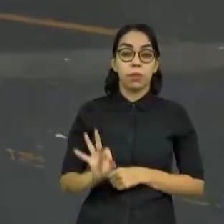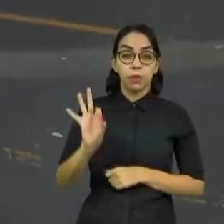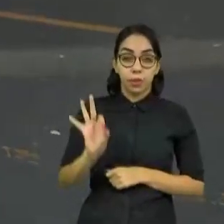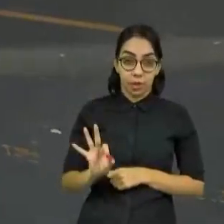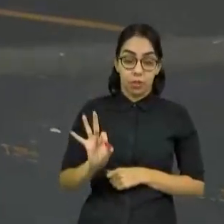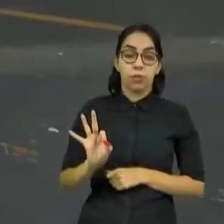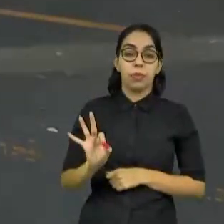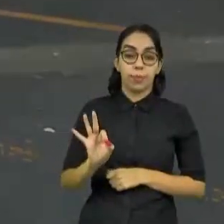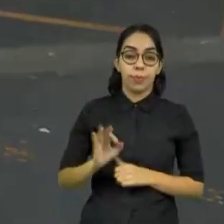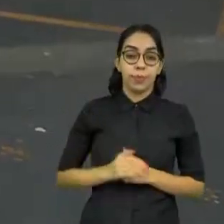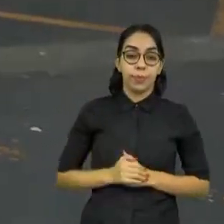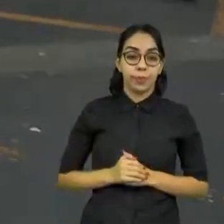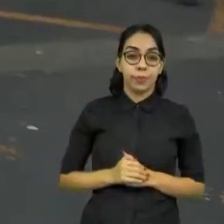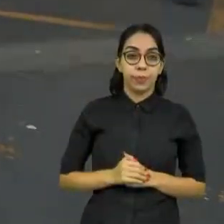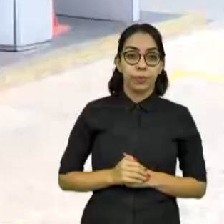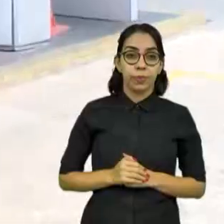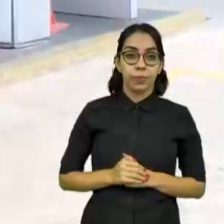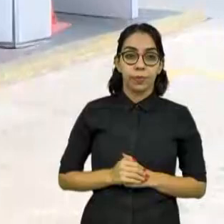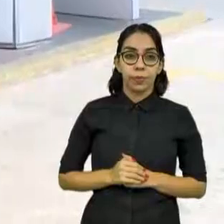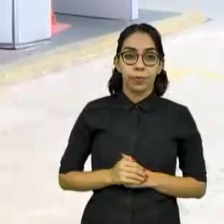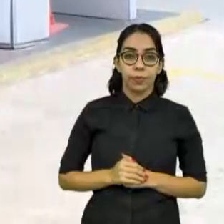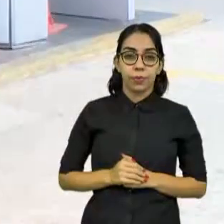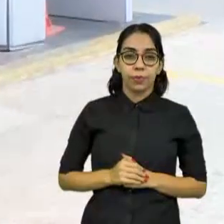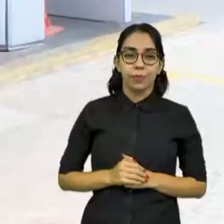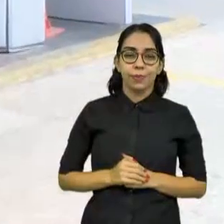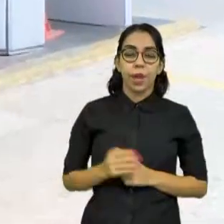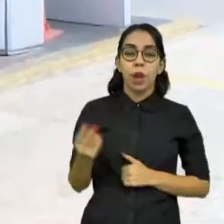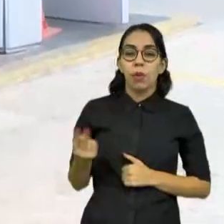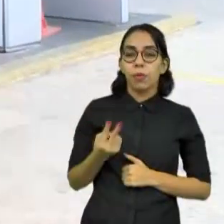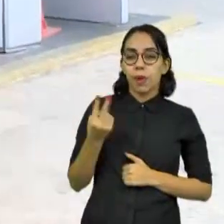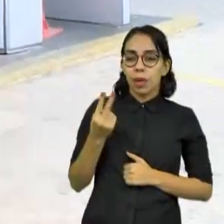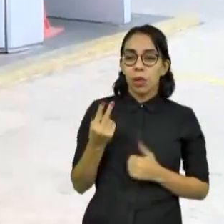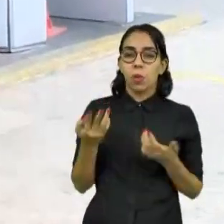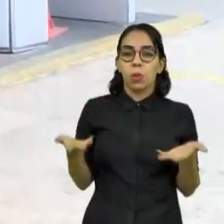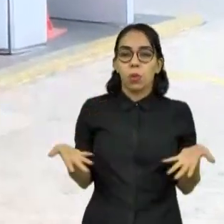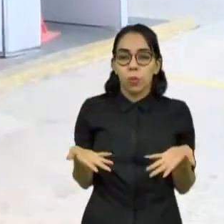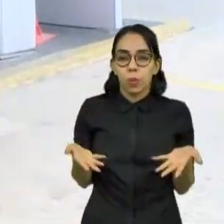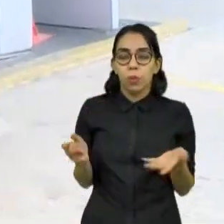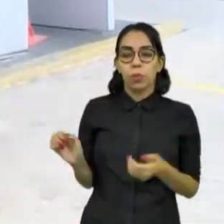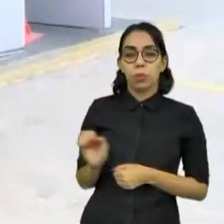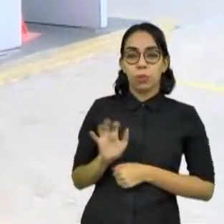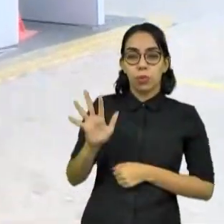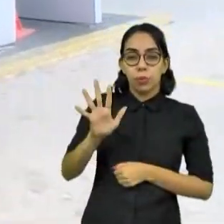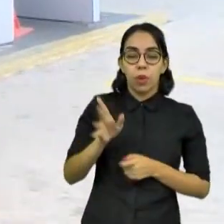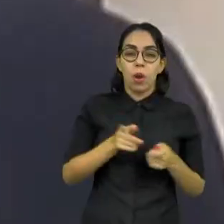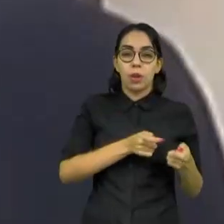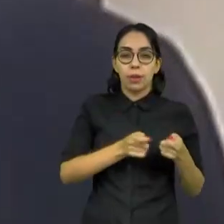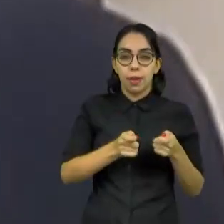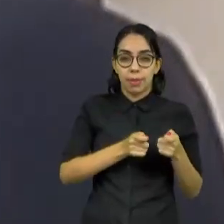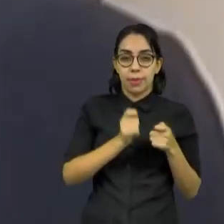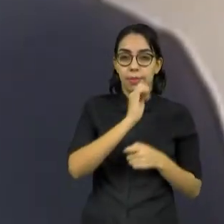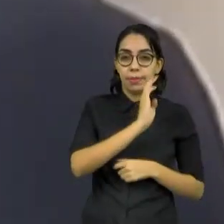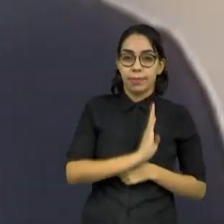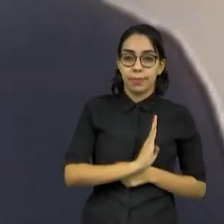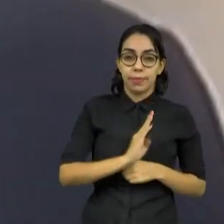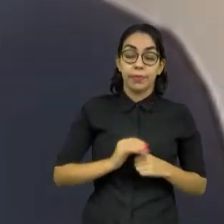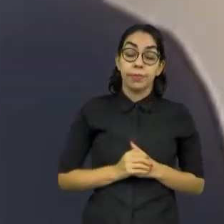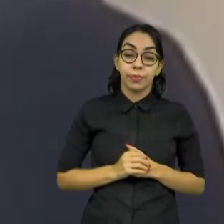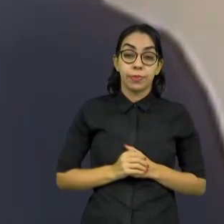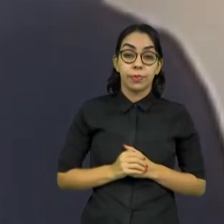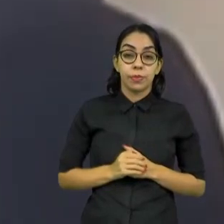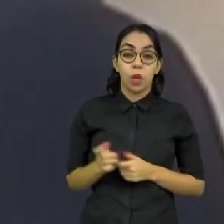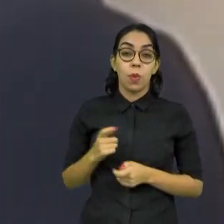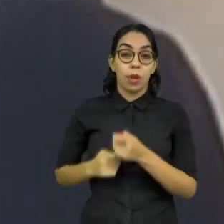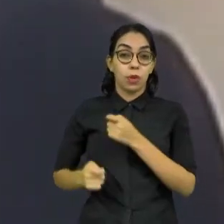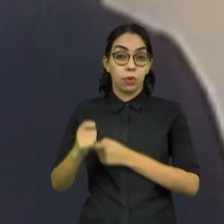Gás Natural e Biocombustíveis. Os preços elevados têm apertado o orçamento dos brasileiros. O economista Reginaldo